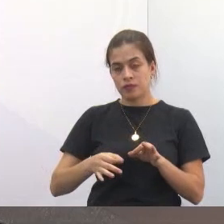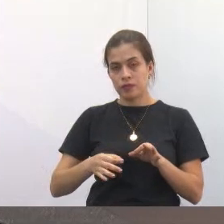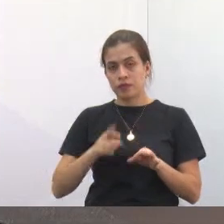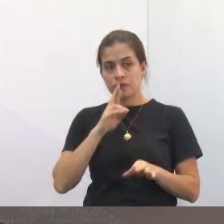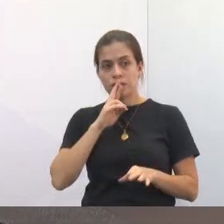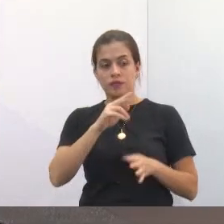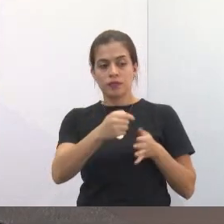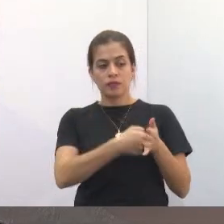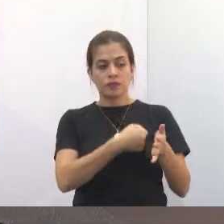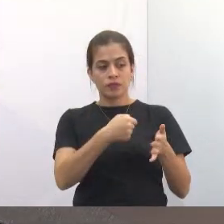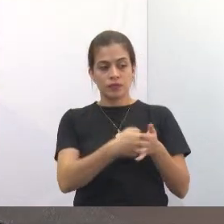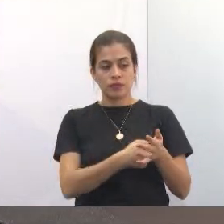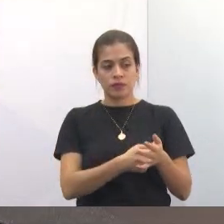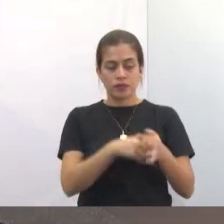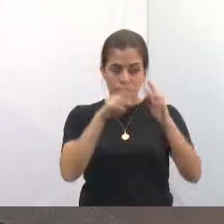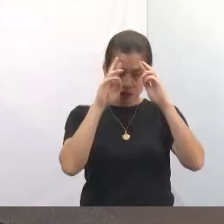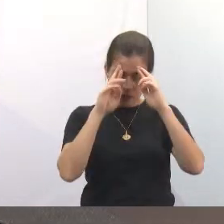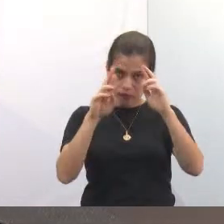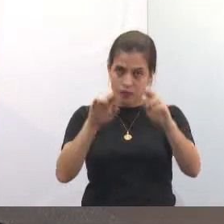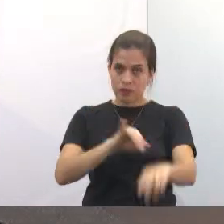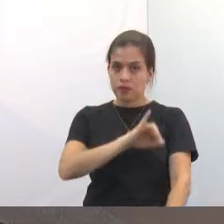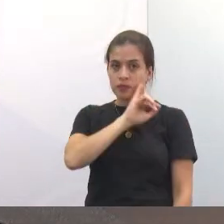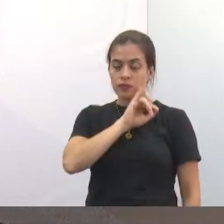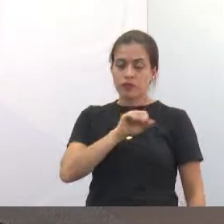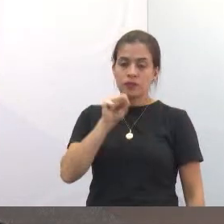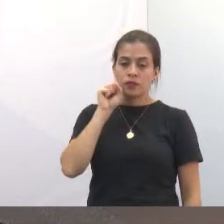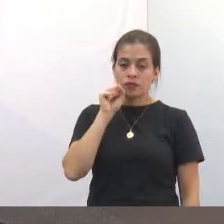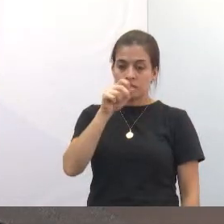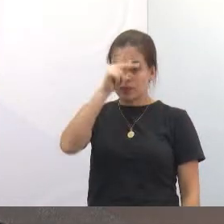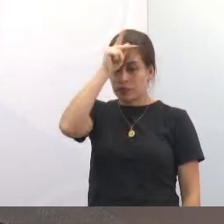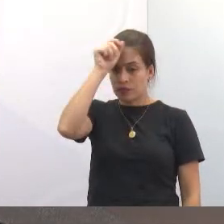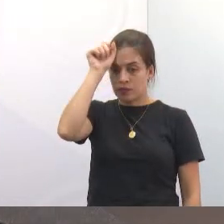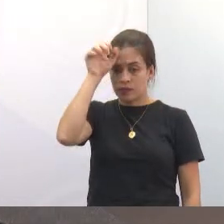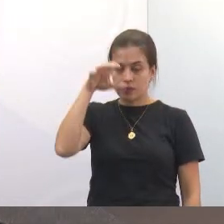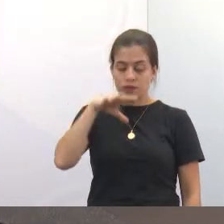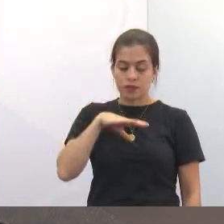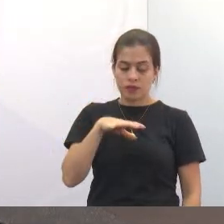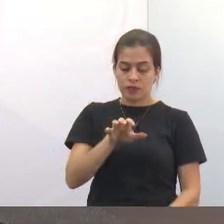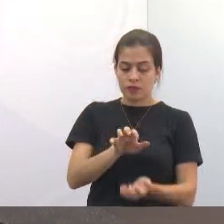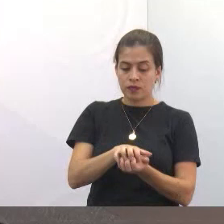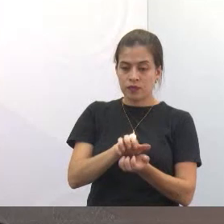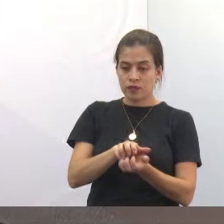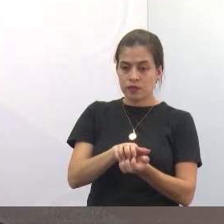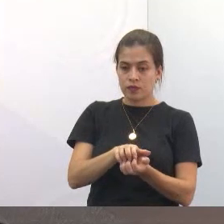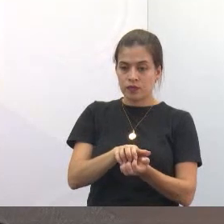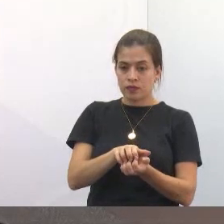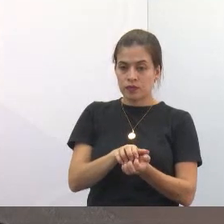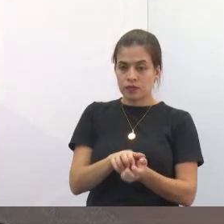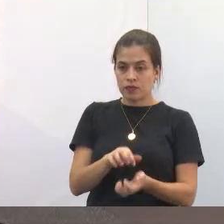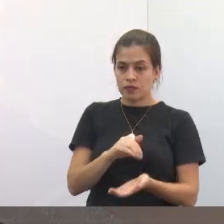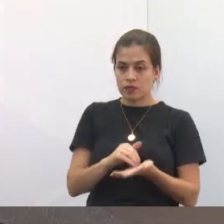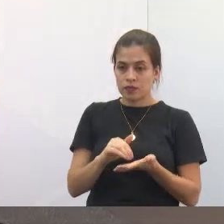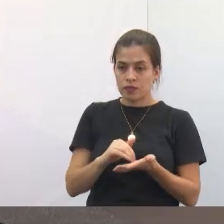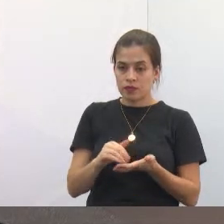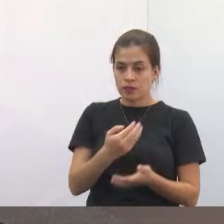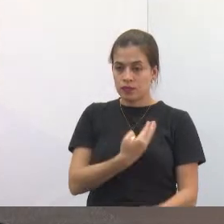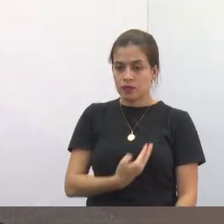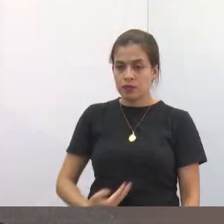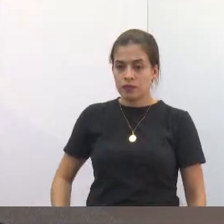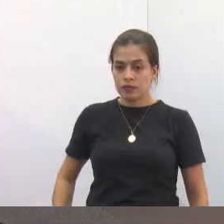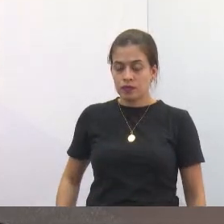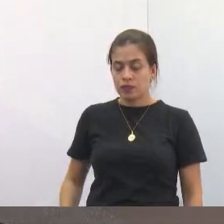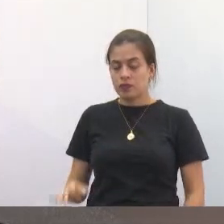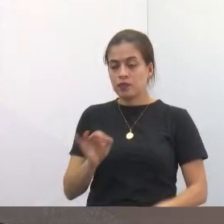questionamentos apresentados. Respeitosamente, Zair José de Santana, Prefeito Municipal de Jacareí. Secretário de Governo e Planejamento